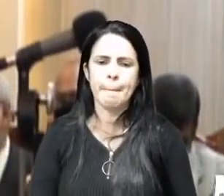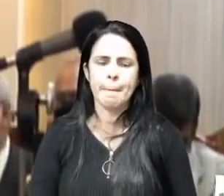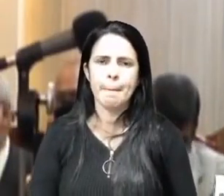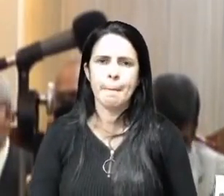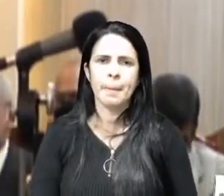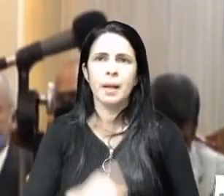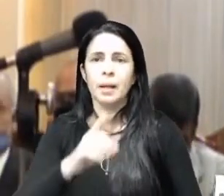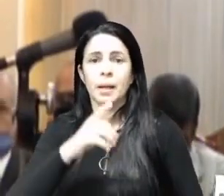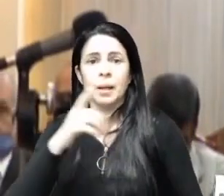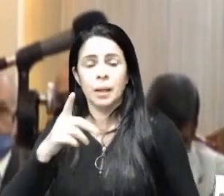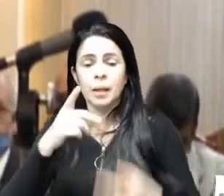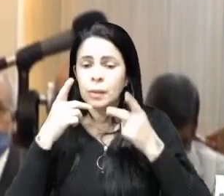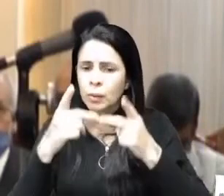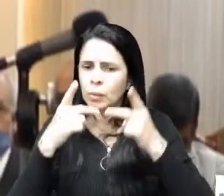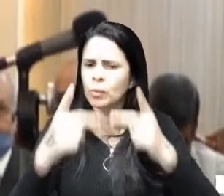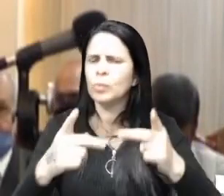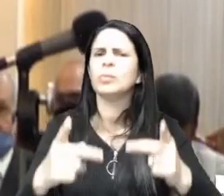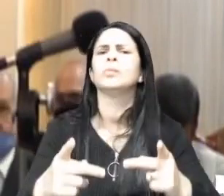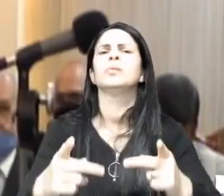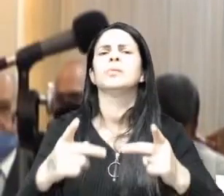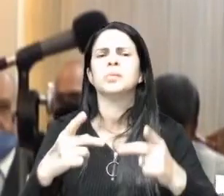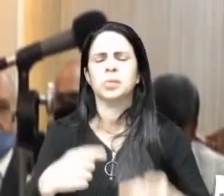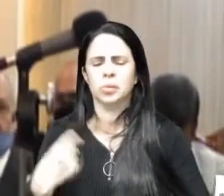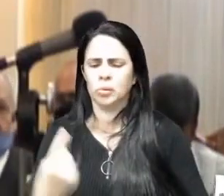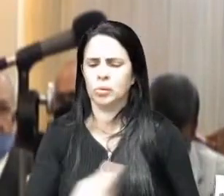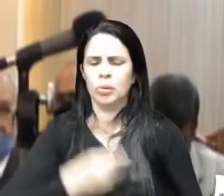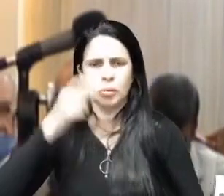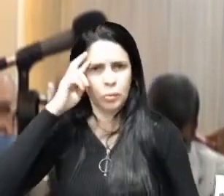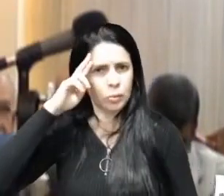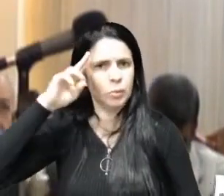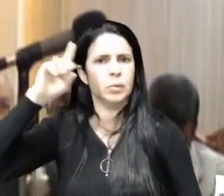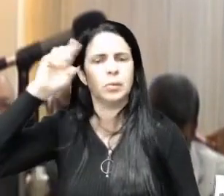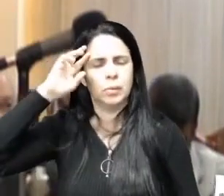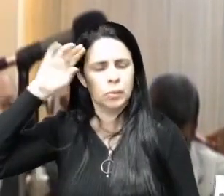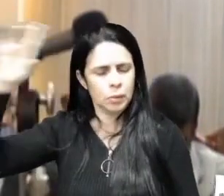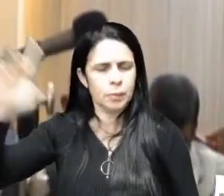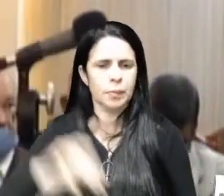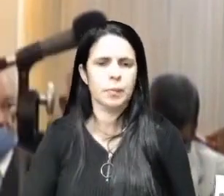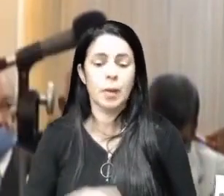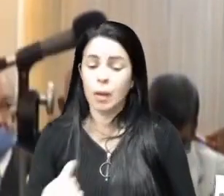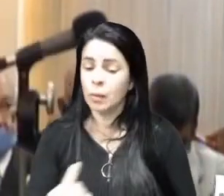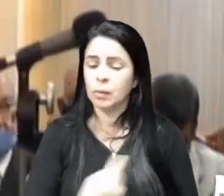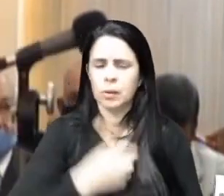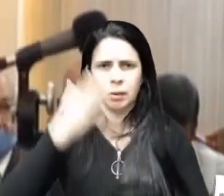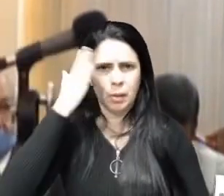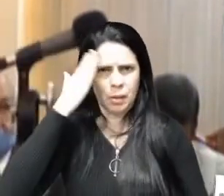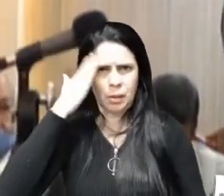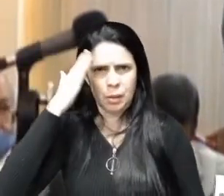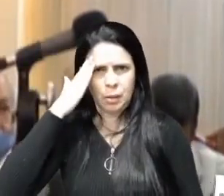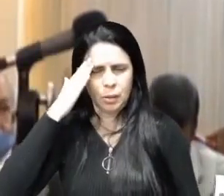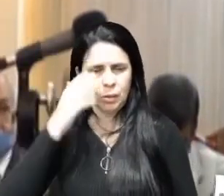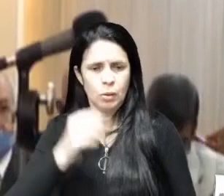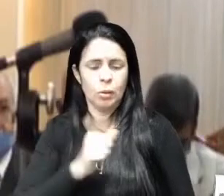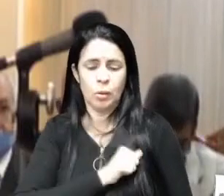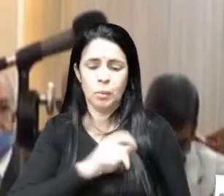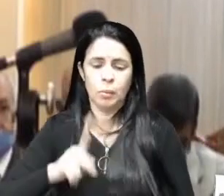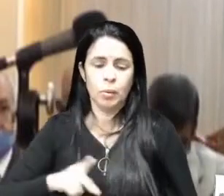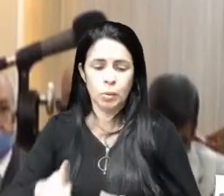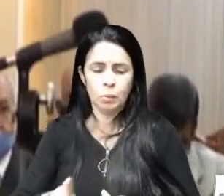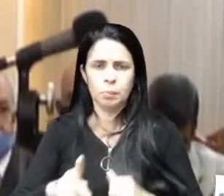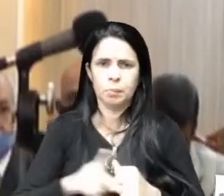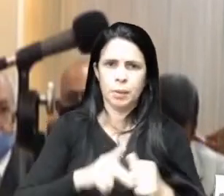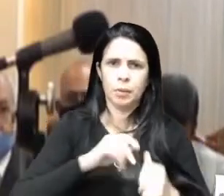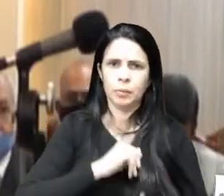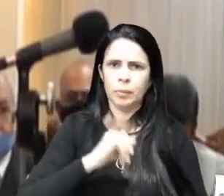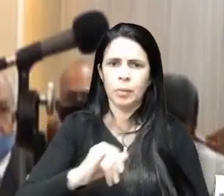dias. Aleluia. E a gente entende que quando o apóstolo Pedro diz: já está próximo o